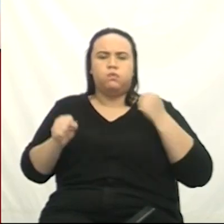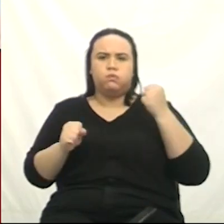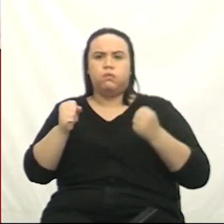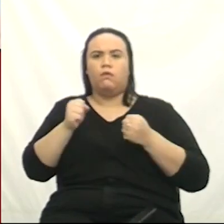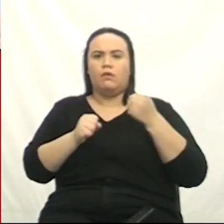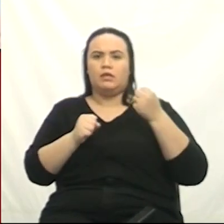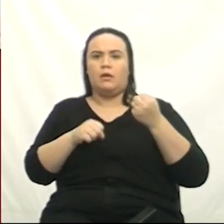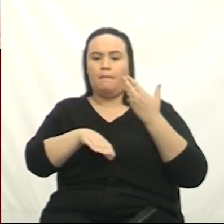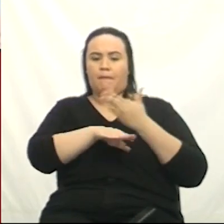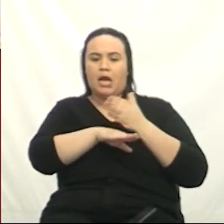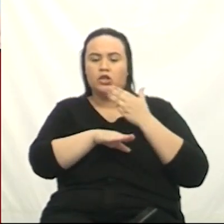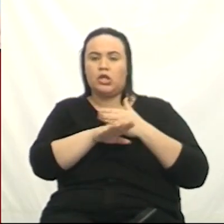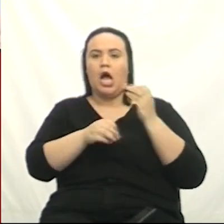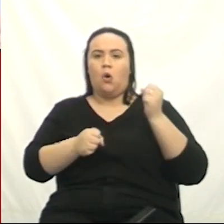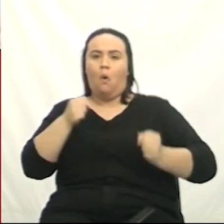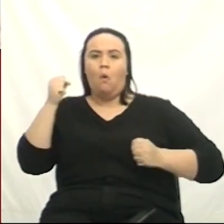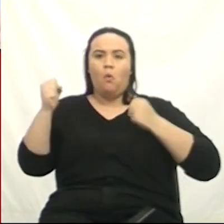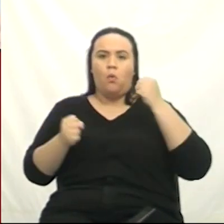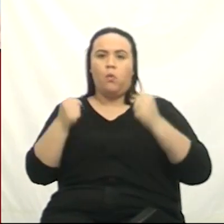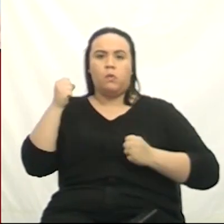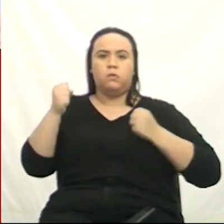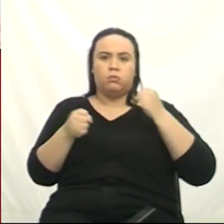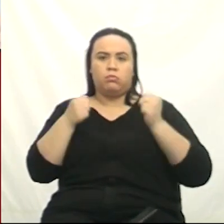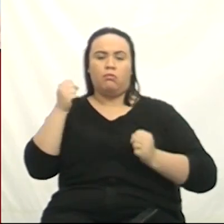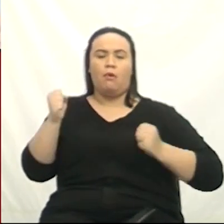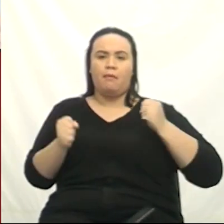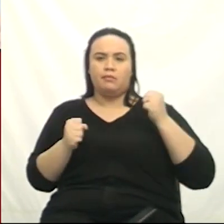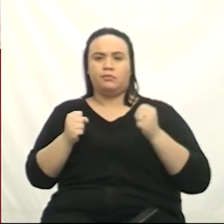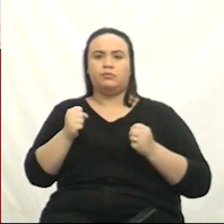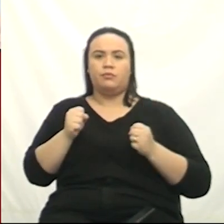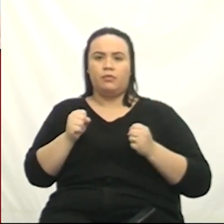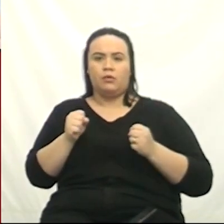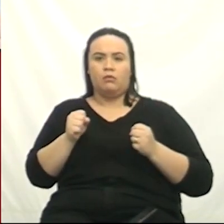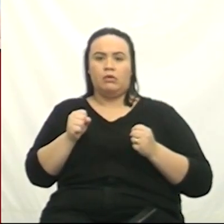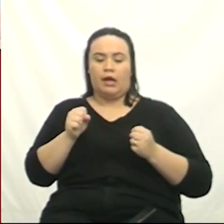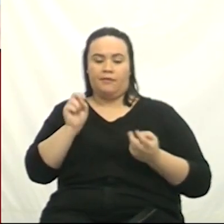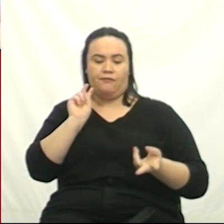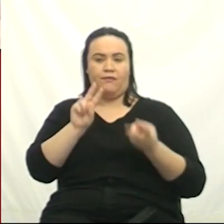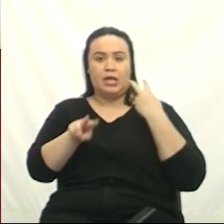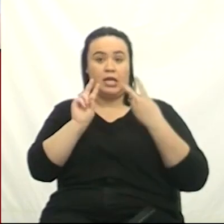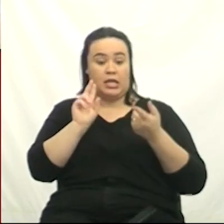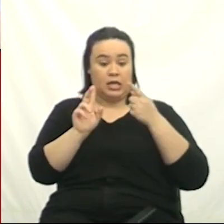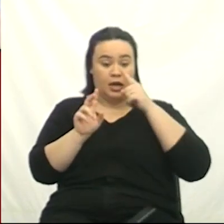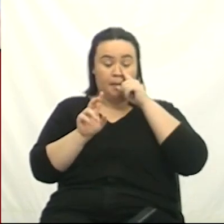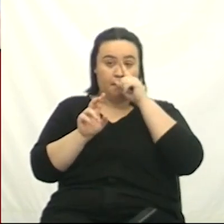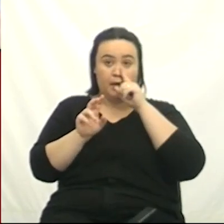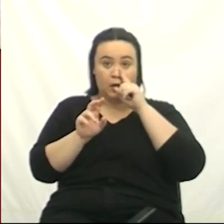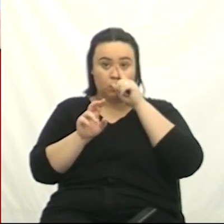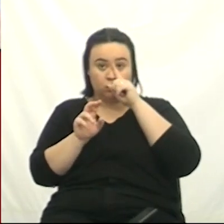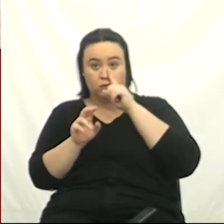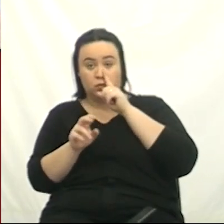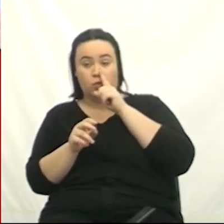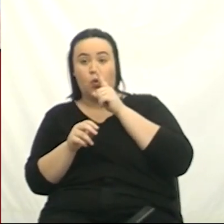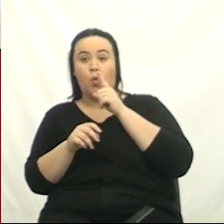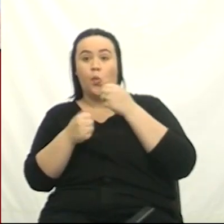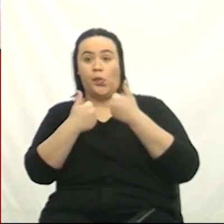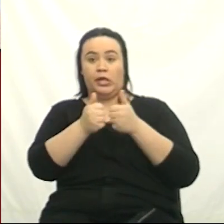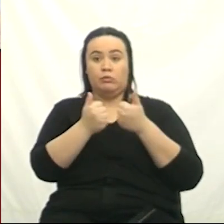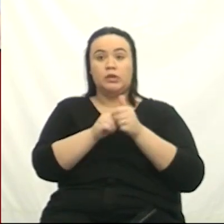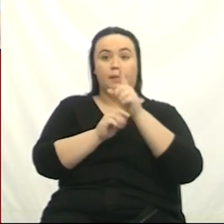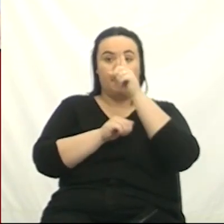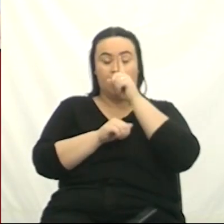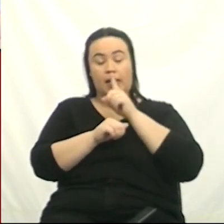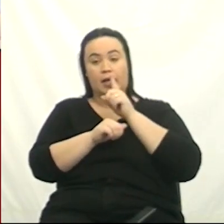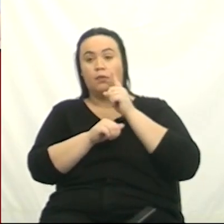fazendo prática de corrida no canteiro da Centenário, é um local perigoso, o amarelinho passa ali, é um local muito